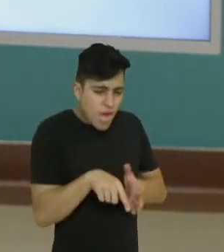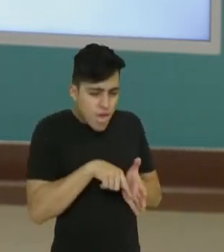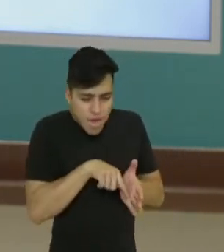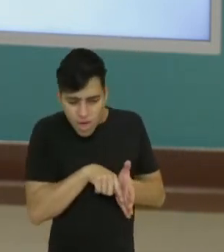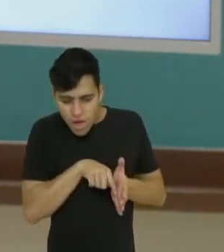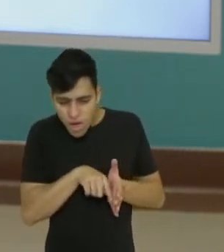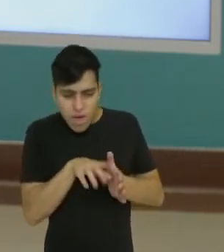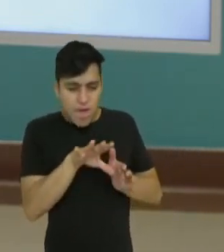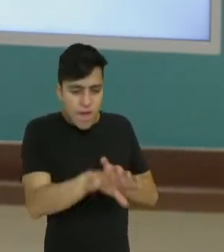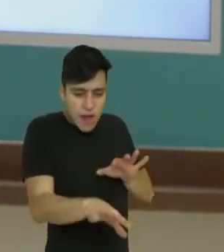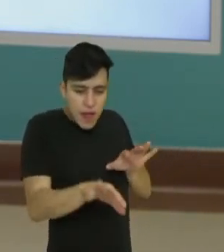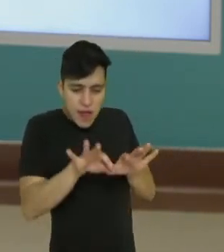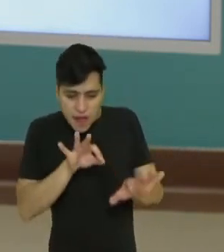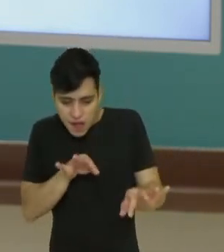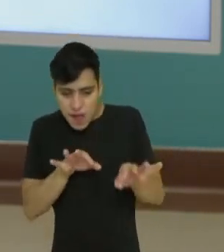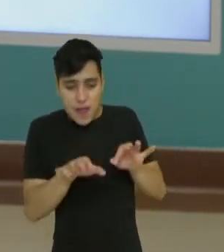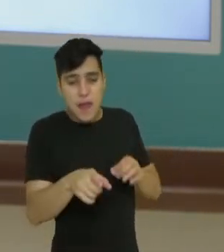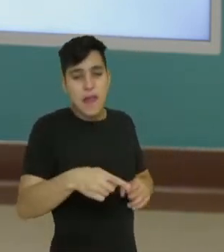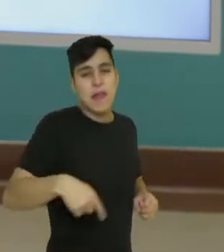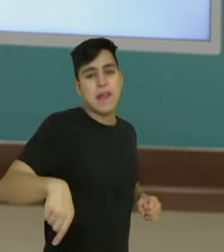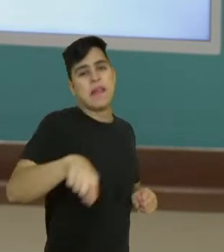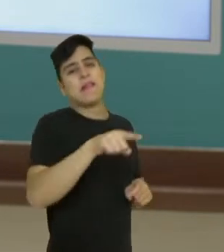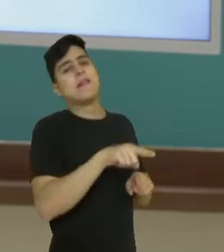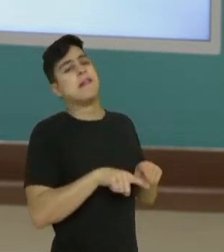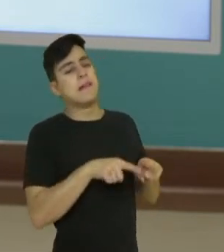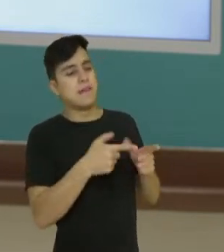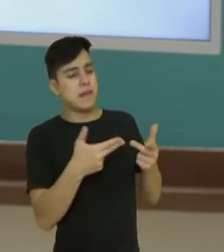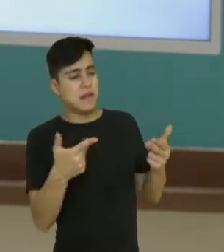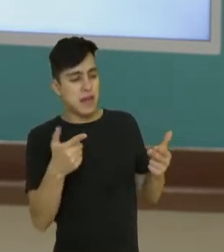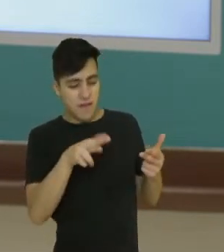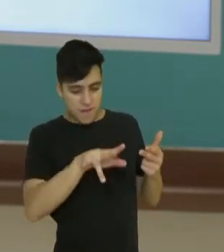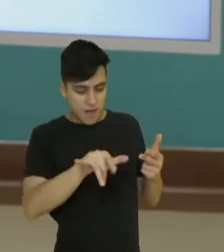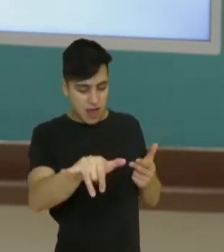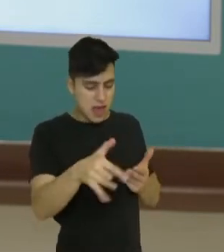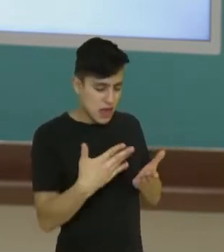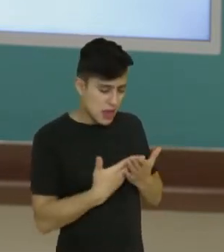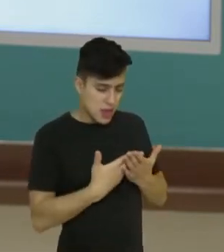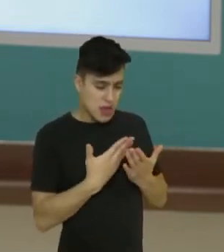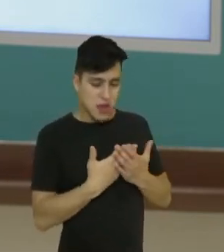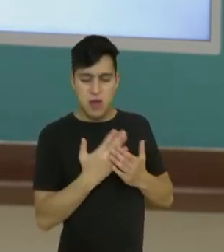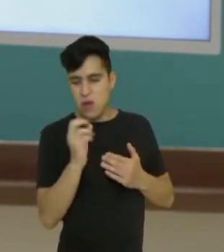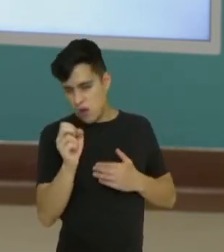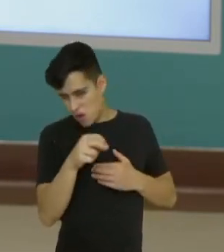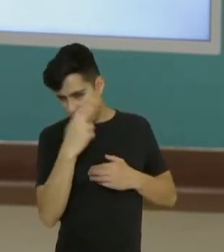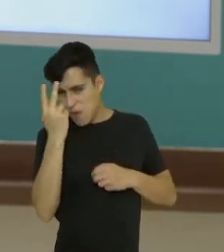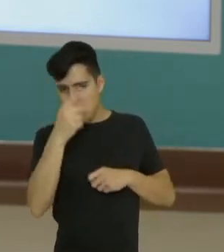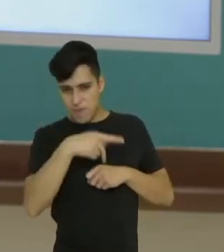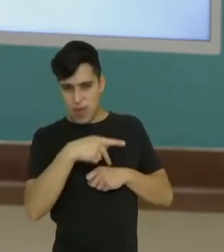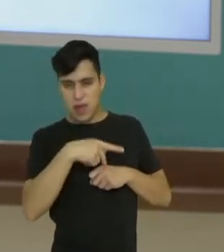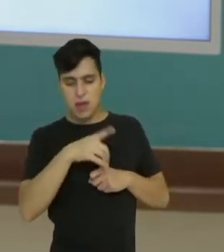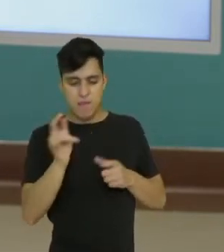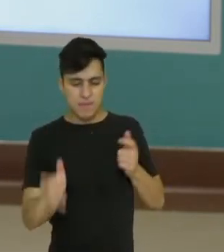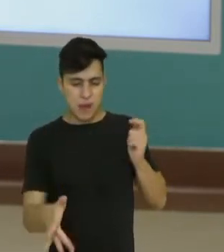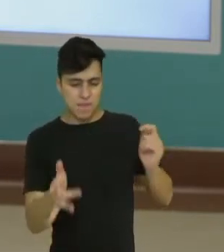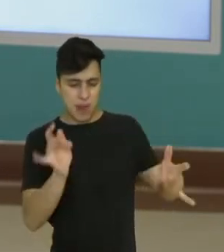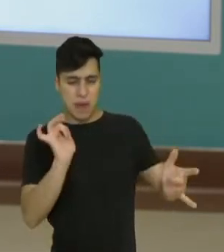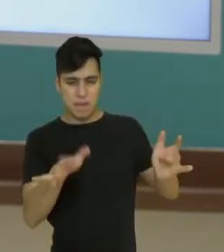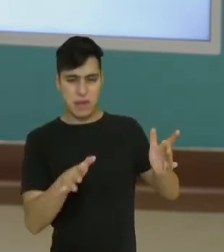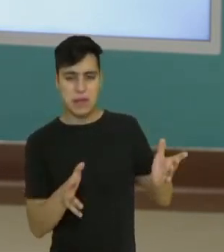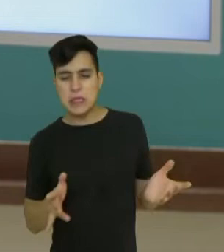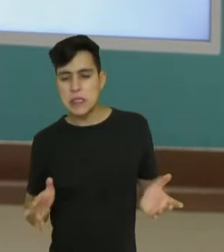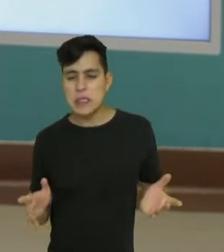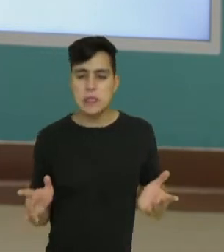com cuidado esse material muito quente e vão analisar, ou até as rochas, porque essa lava se